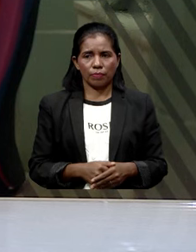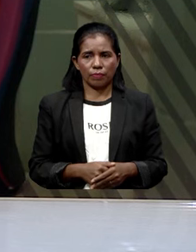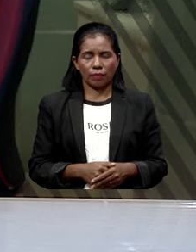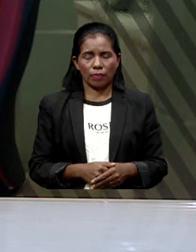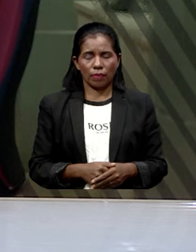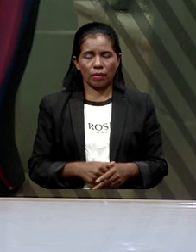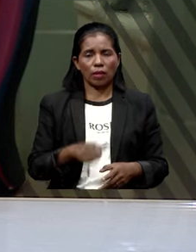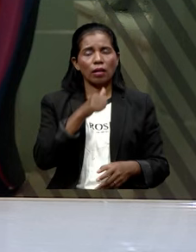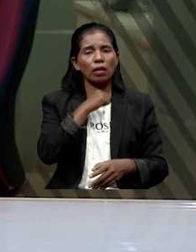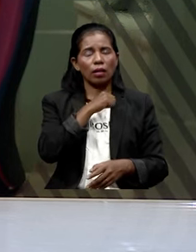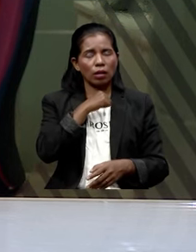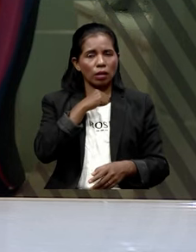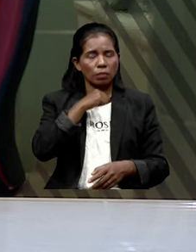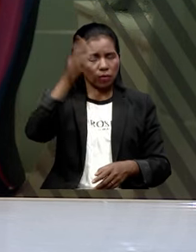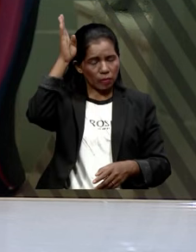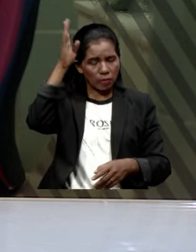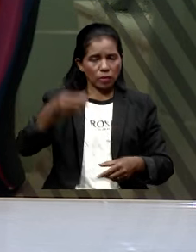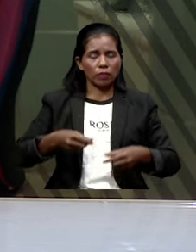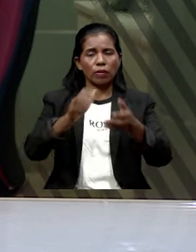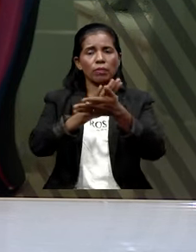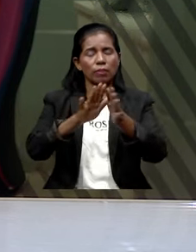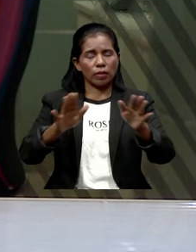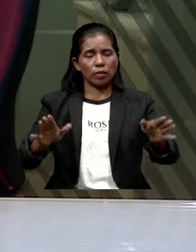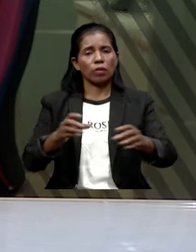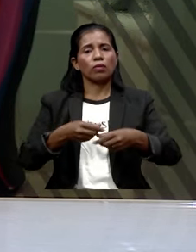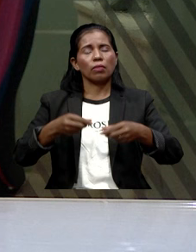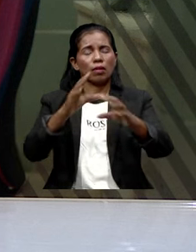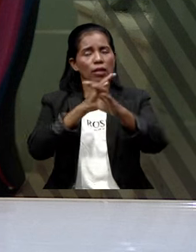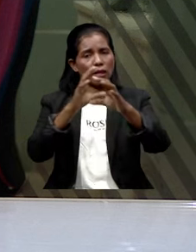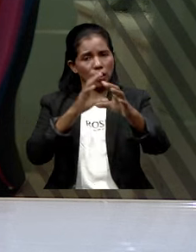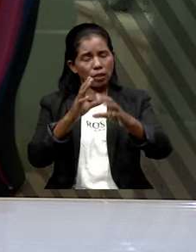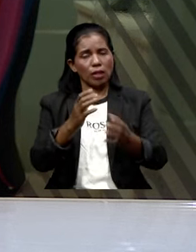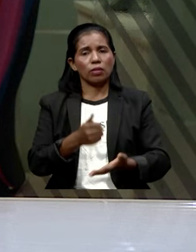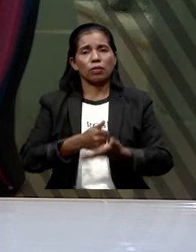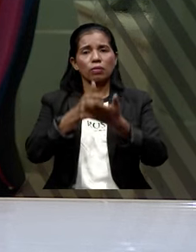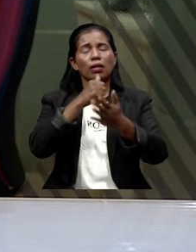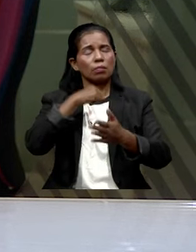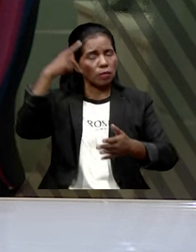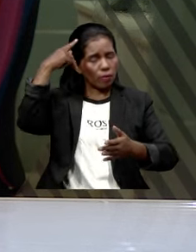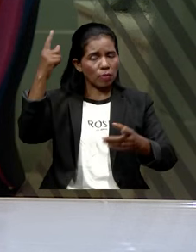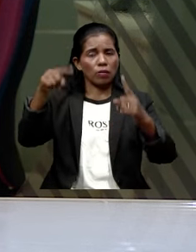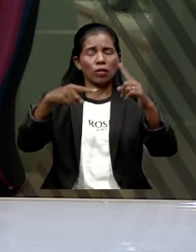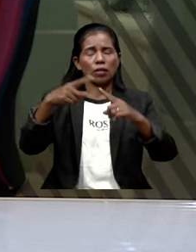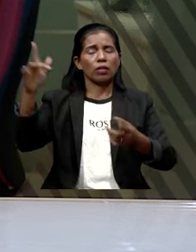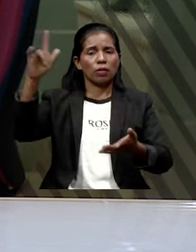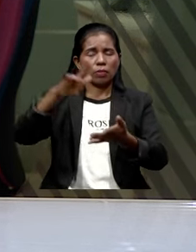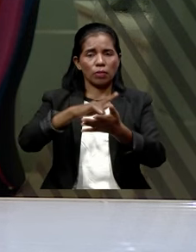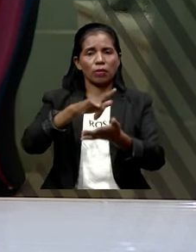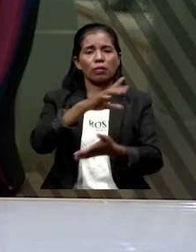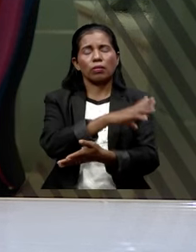Dom Virgílio Fubenso, no Bacelão VVIP, no Carreta Anvalif, no BC Facilita, no Papa, Panira Toi Aeroporto, Nicolau